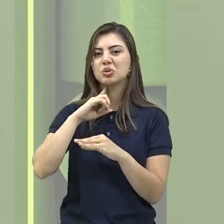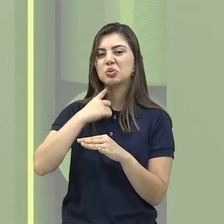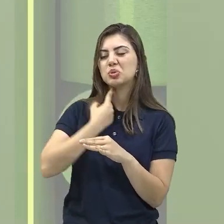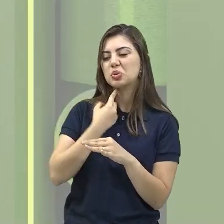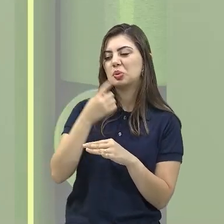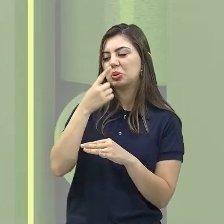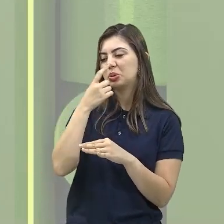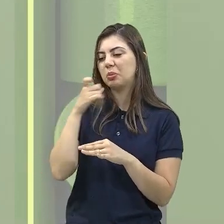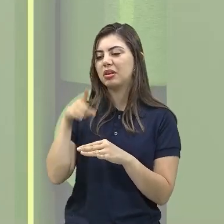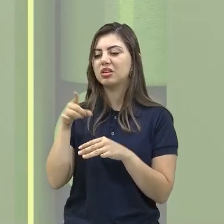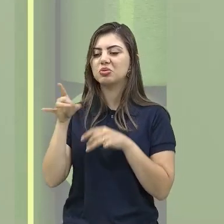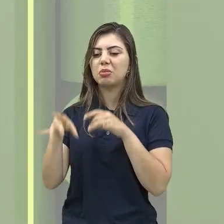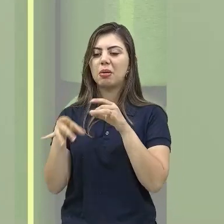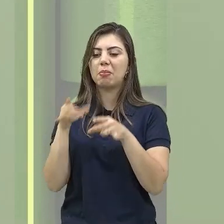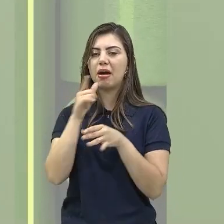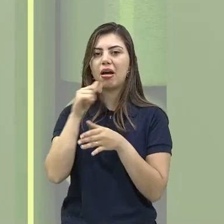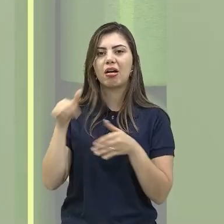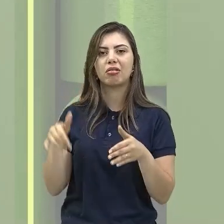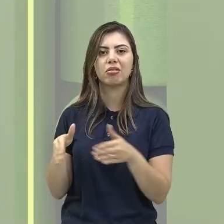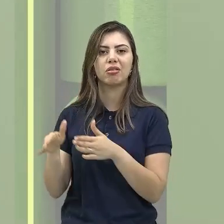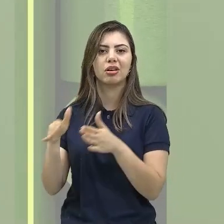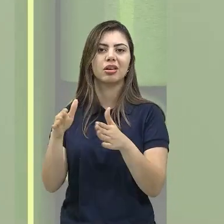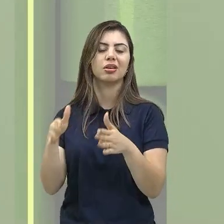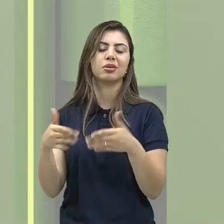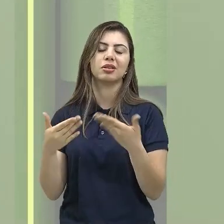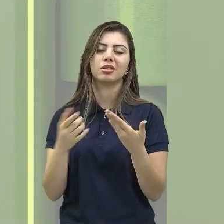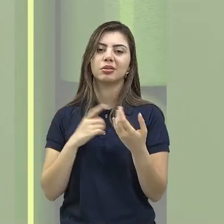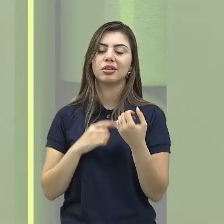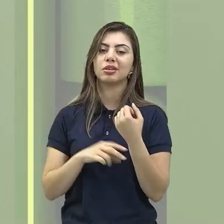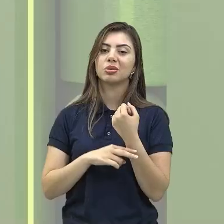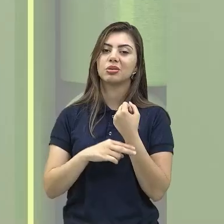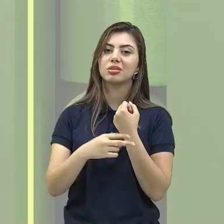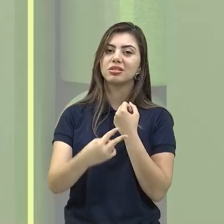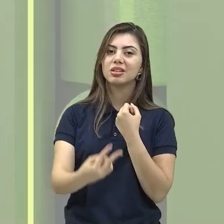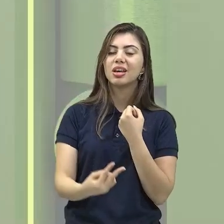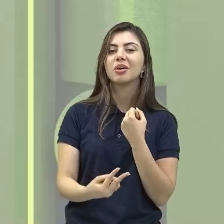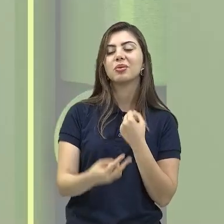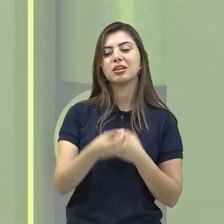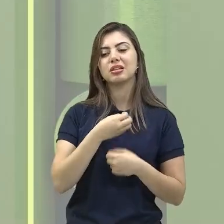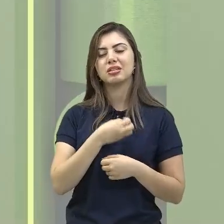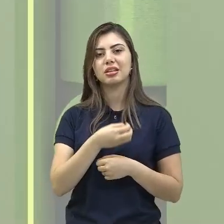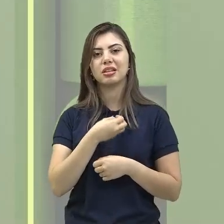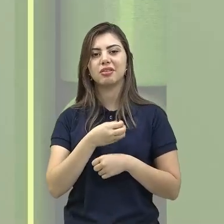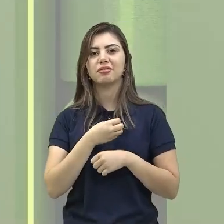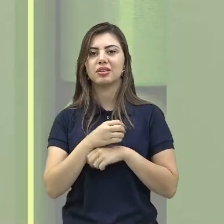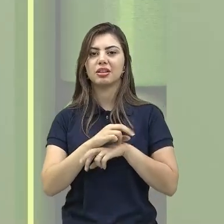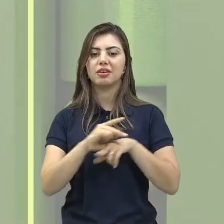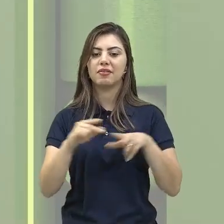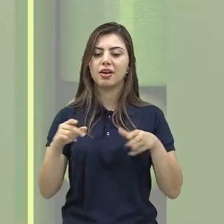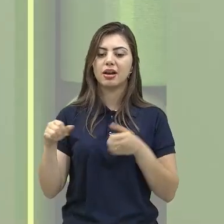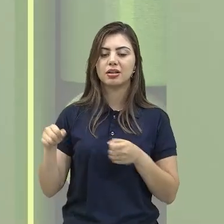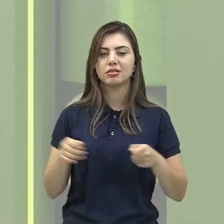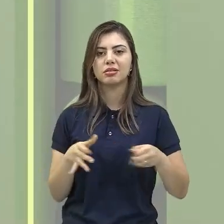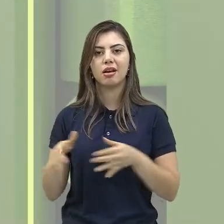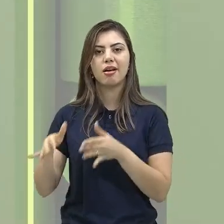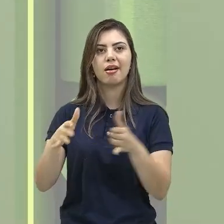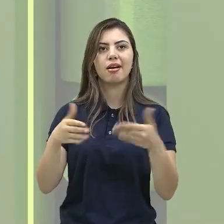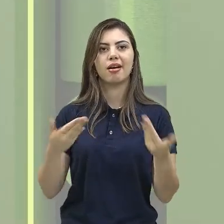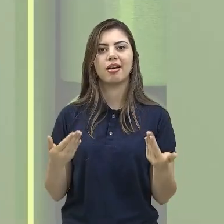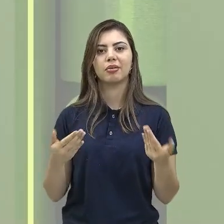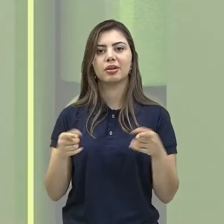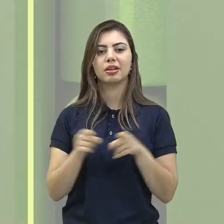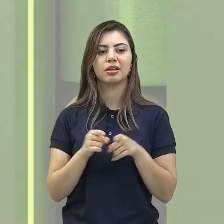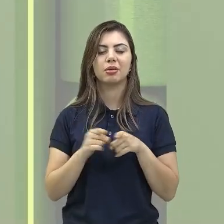córregos, nos rios, e aí prejudicando toda uma cadeia, né, de seres vivos aquáticos, também os terrestres, e,